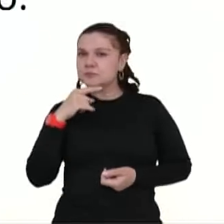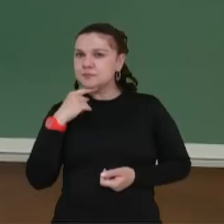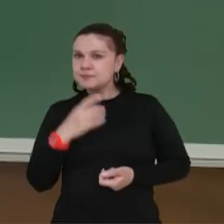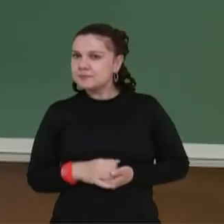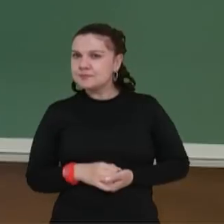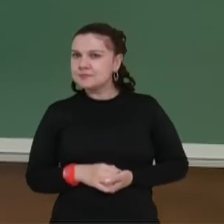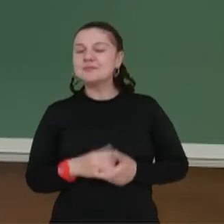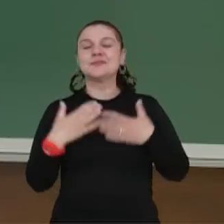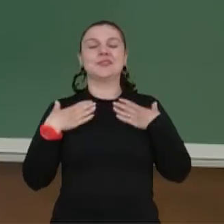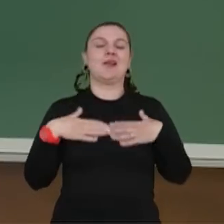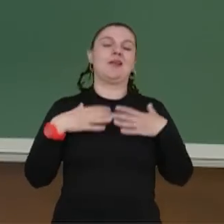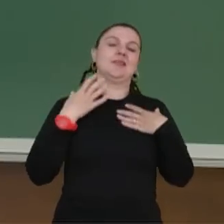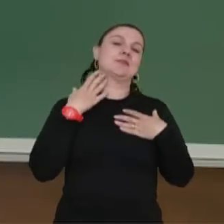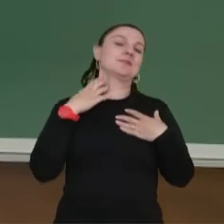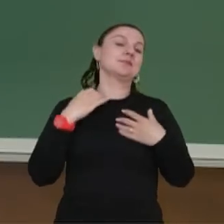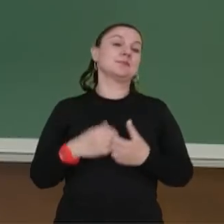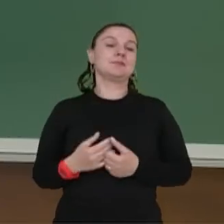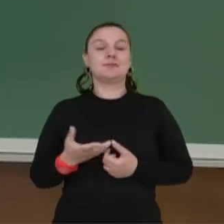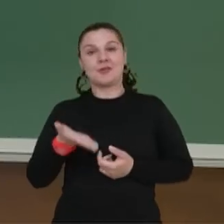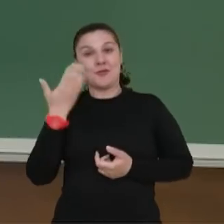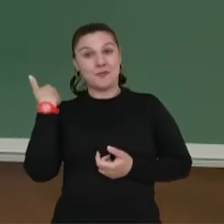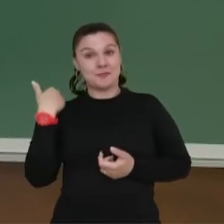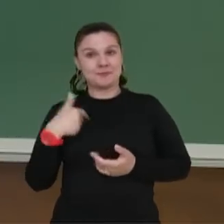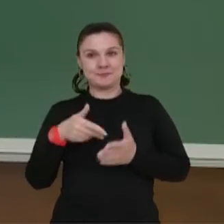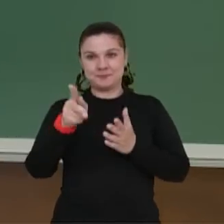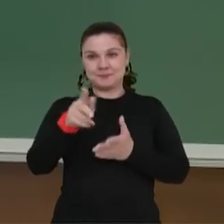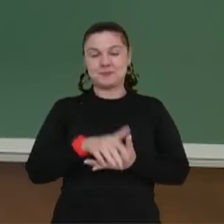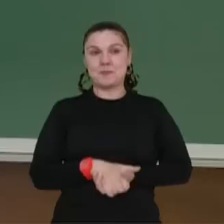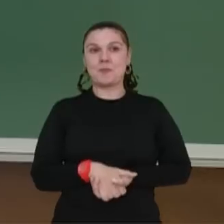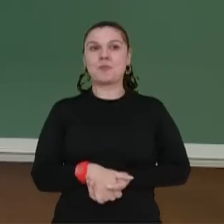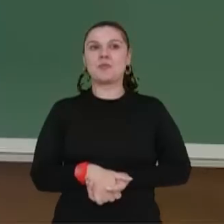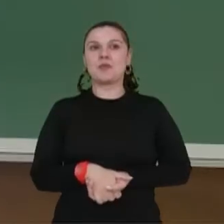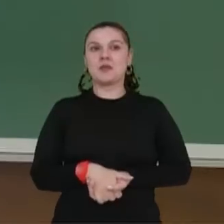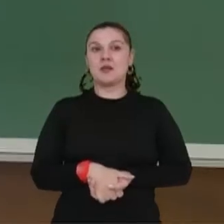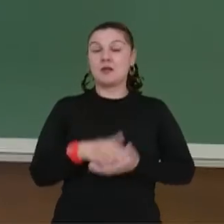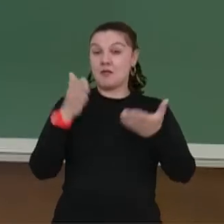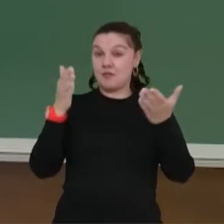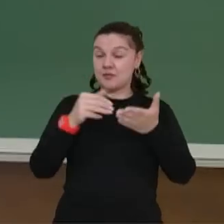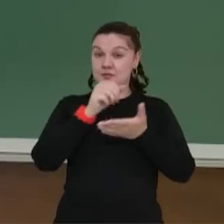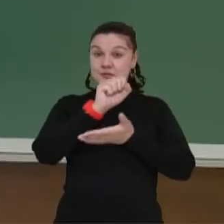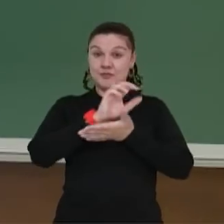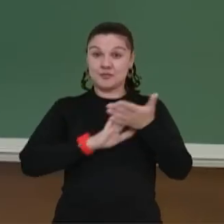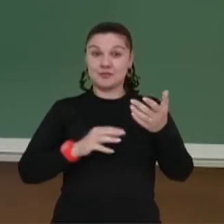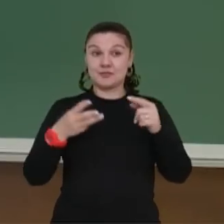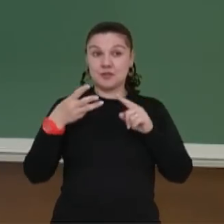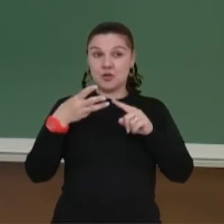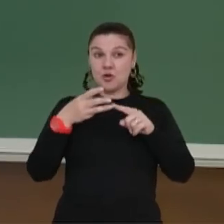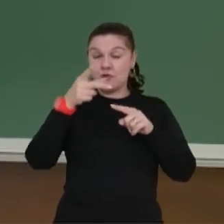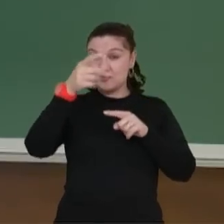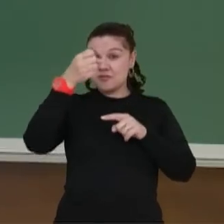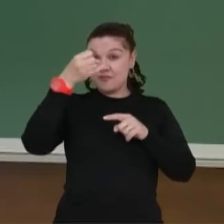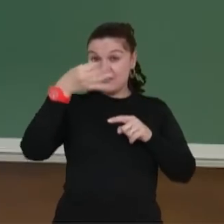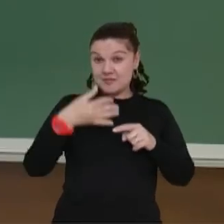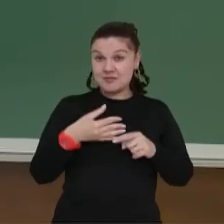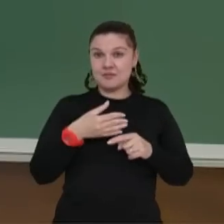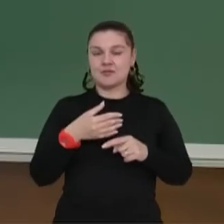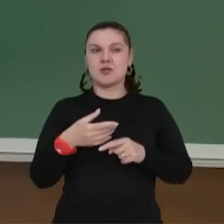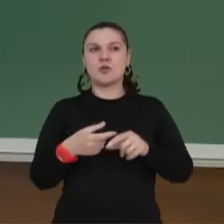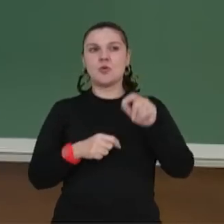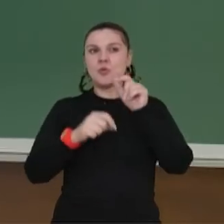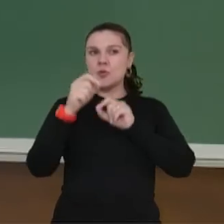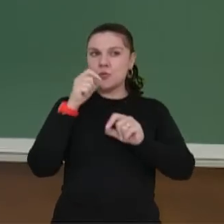nisso? Tranquilo, né? Então, vamos continuar com a nossa revisão. Agora você vai definir, ou seja, vai escrever a